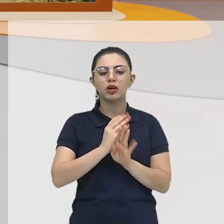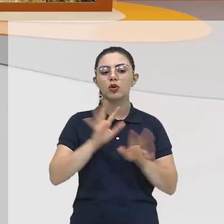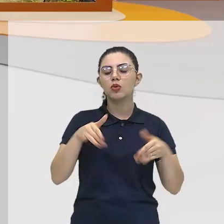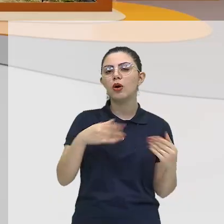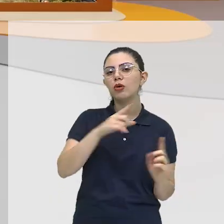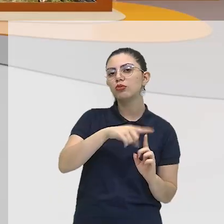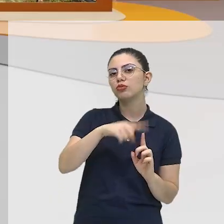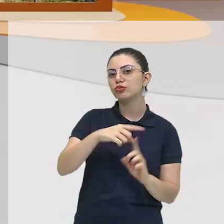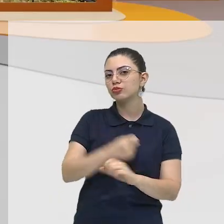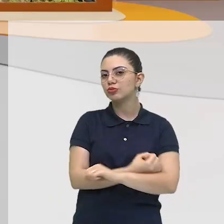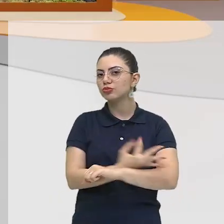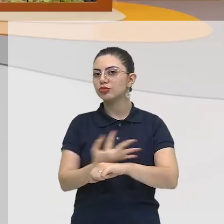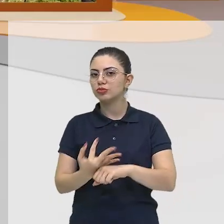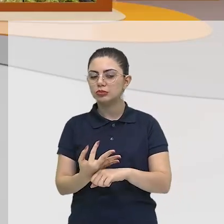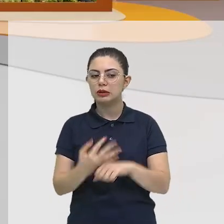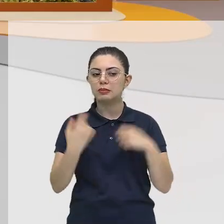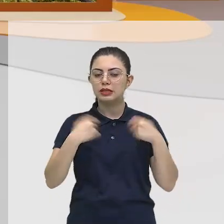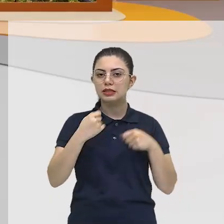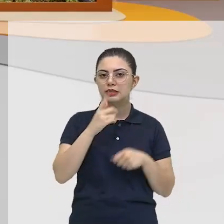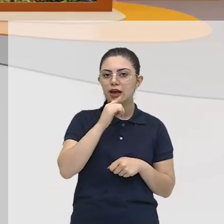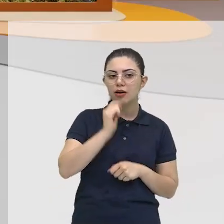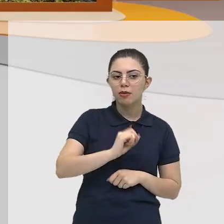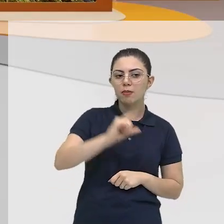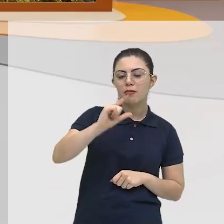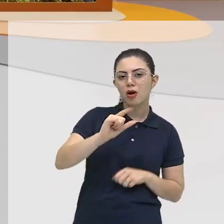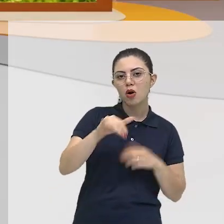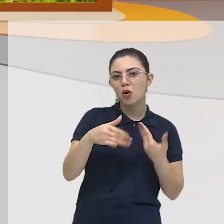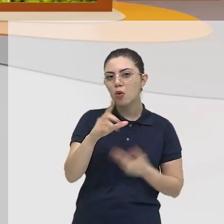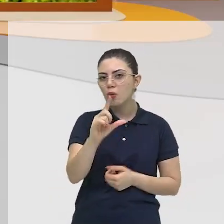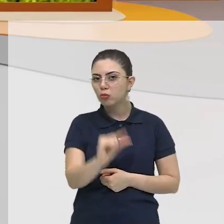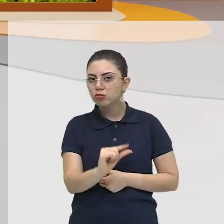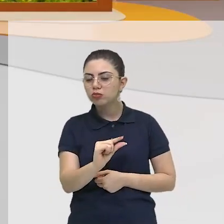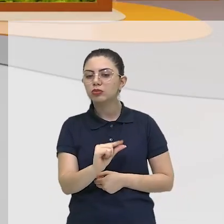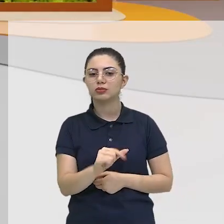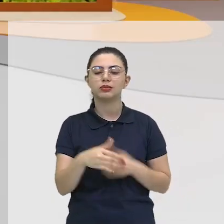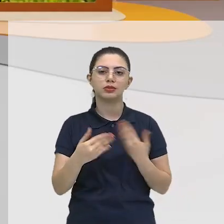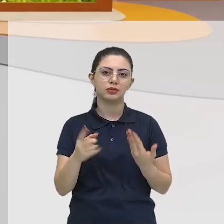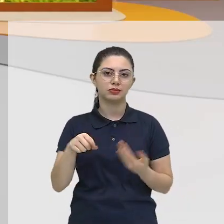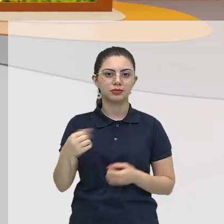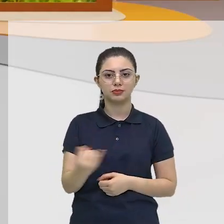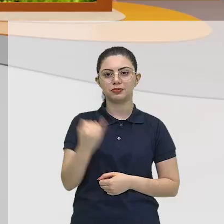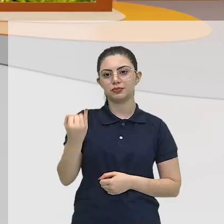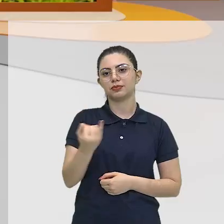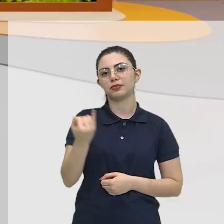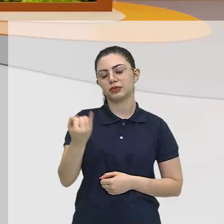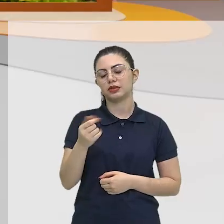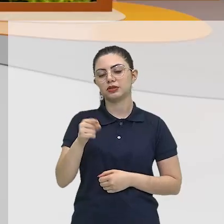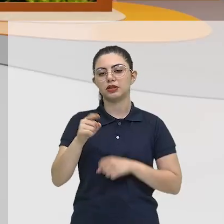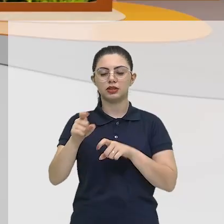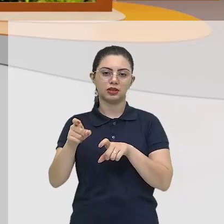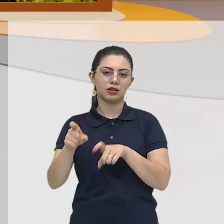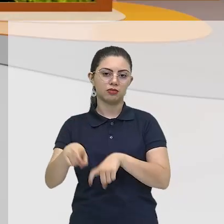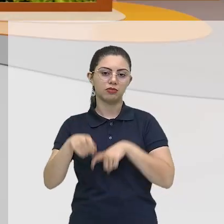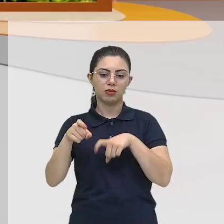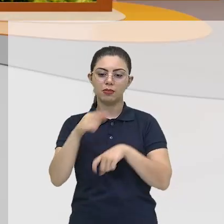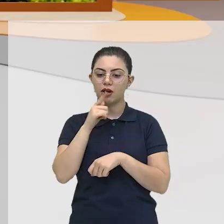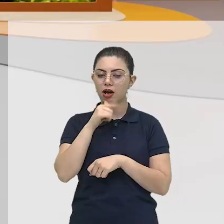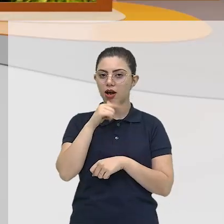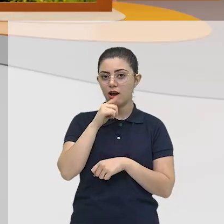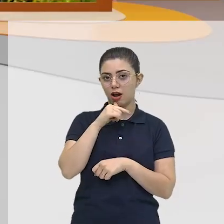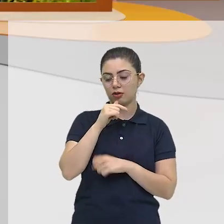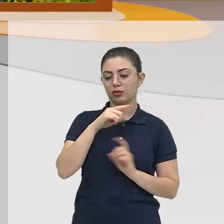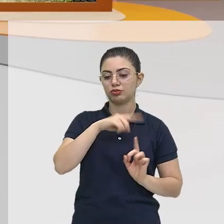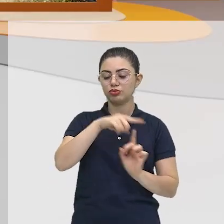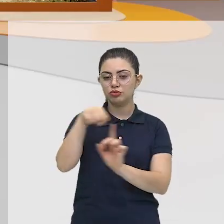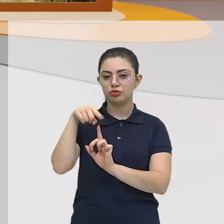cultivado naquela região. Então, por isso que a gente observa a importância do processo de irrigação e como que se utiliza